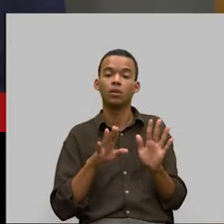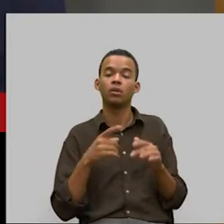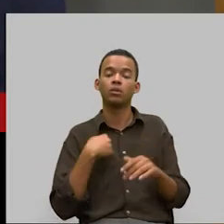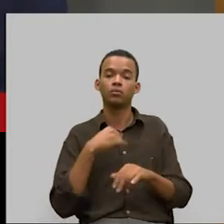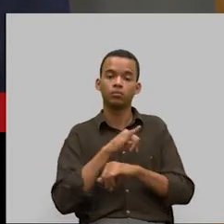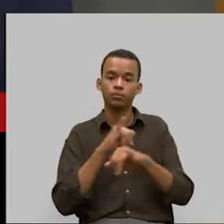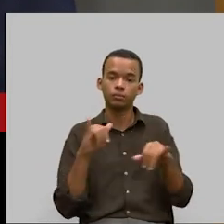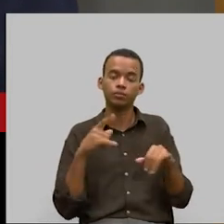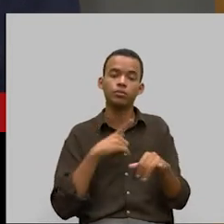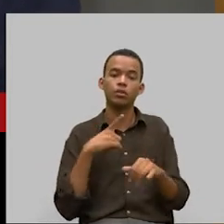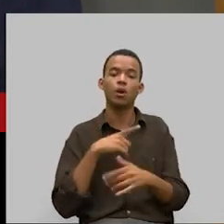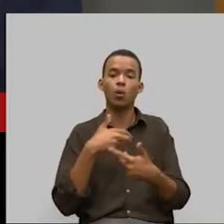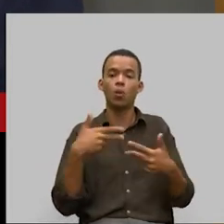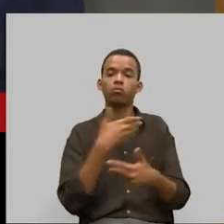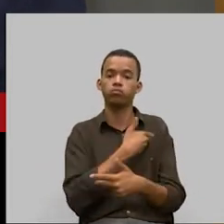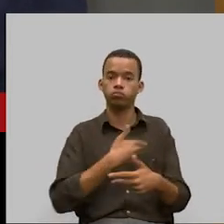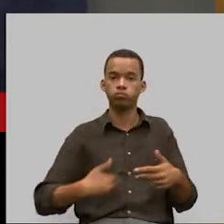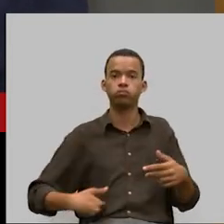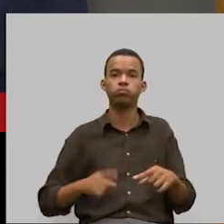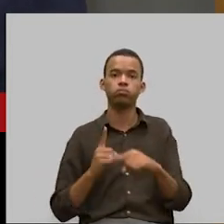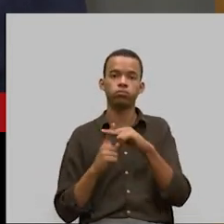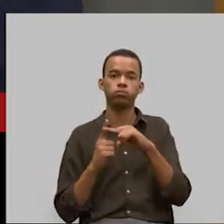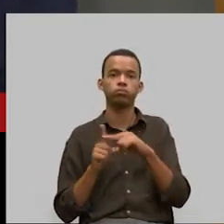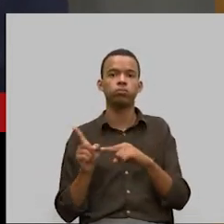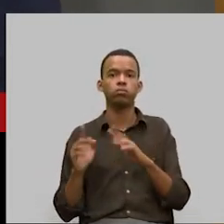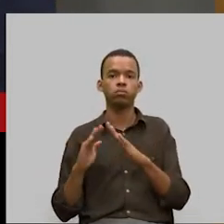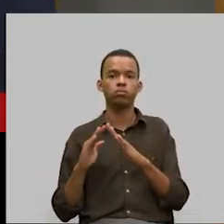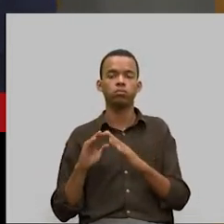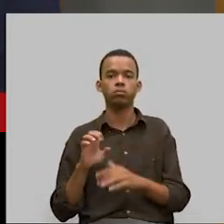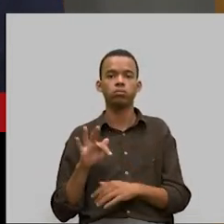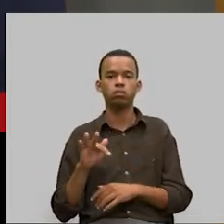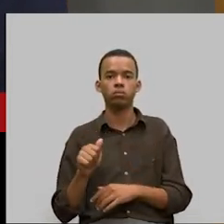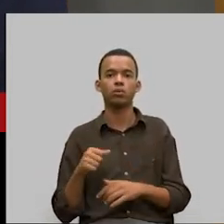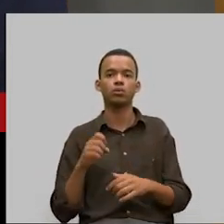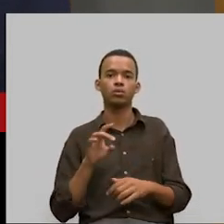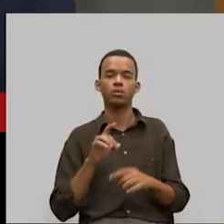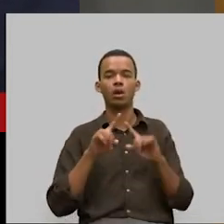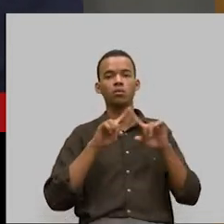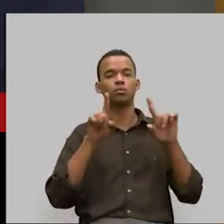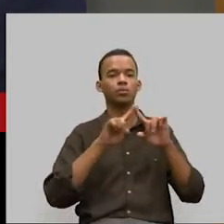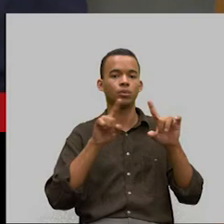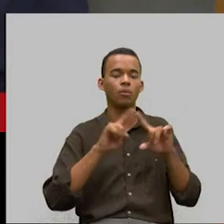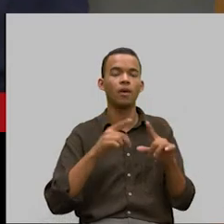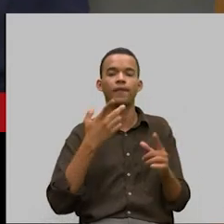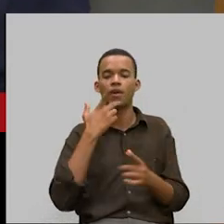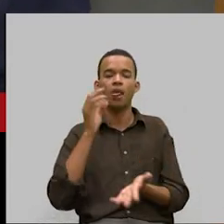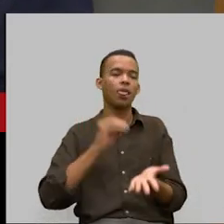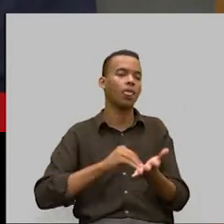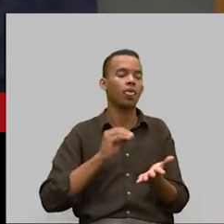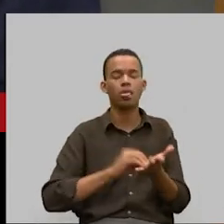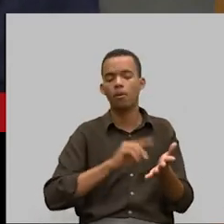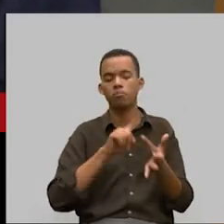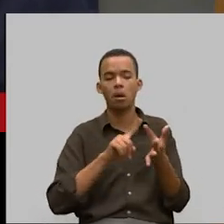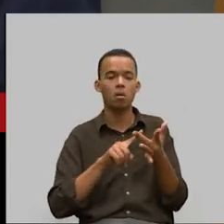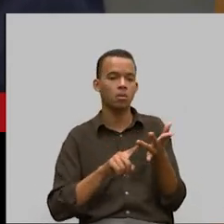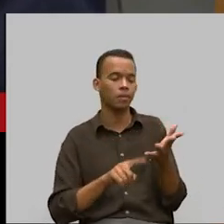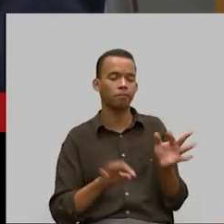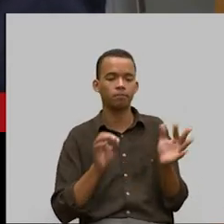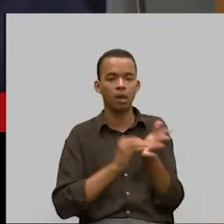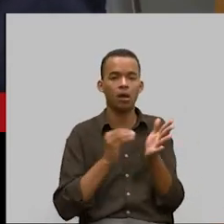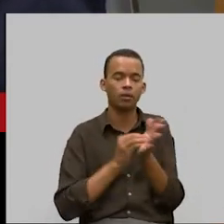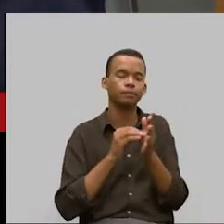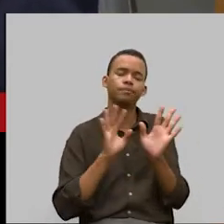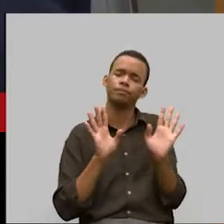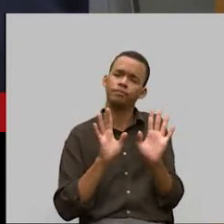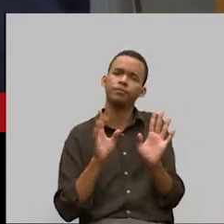coisa desse governo que é positiva na questão das efas a gente não tá aqui só para dizer que não tem feito nada algumas coisas sim tem sido